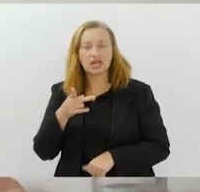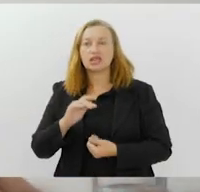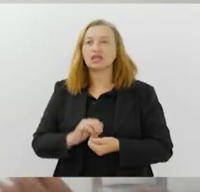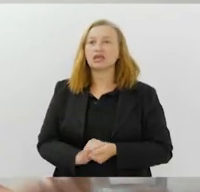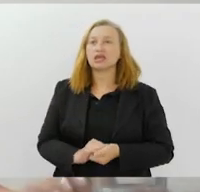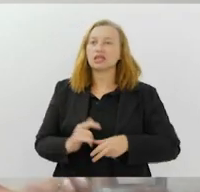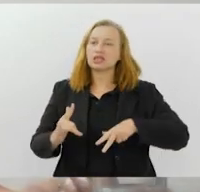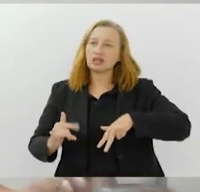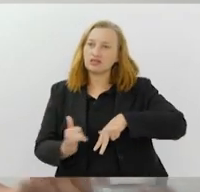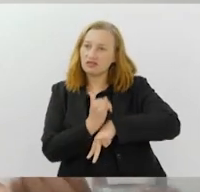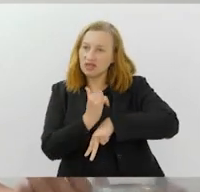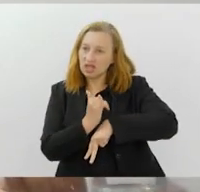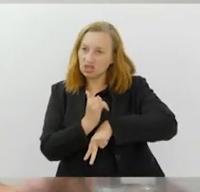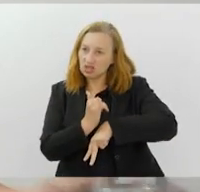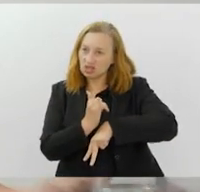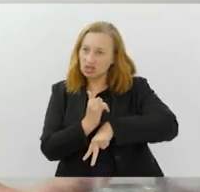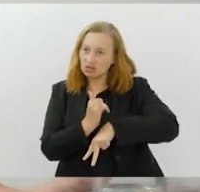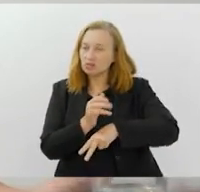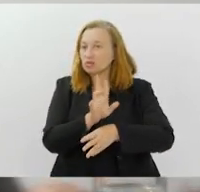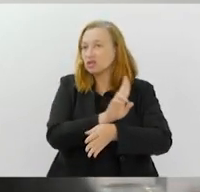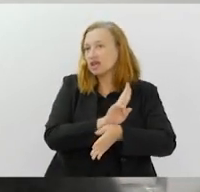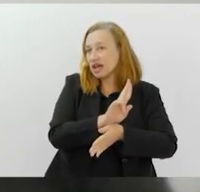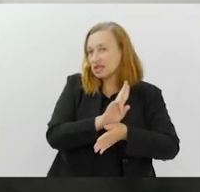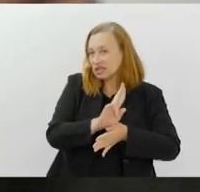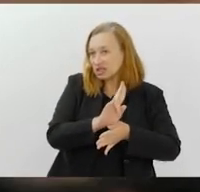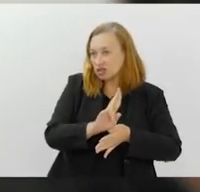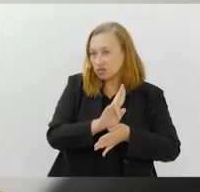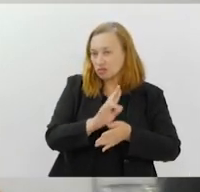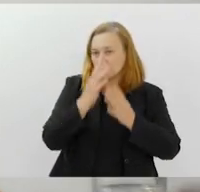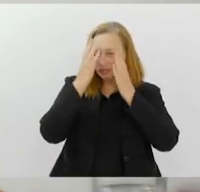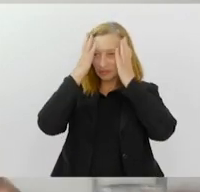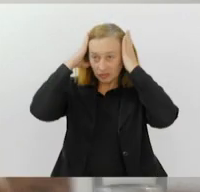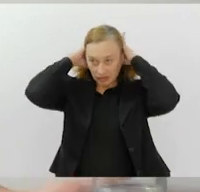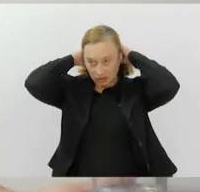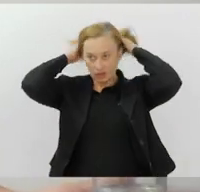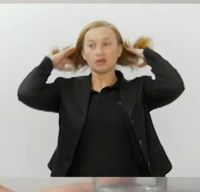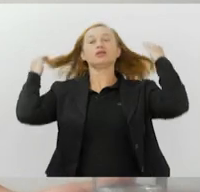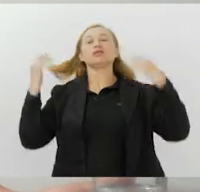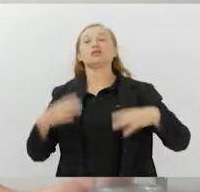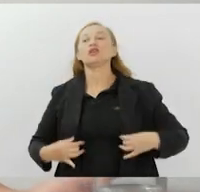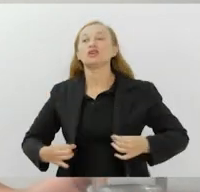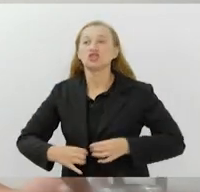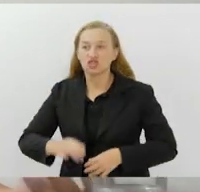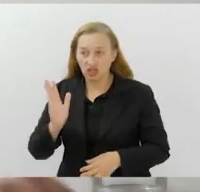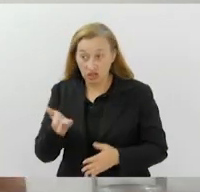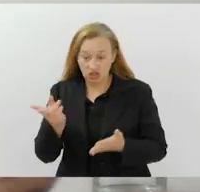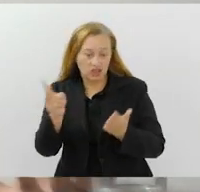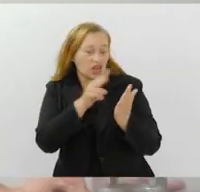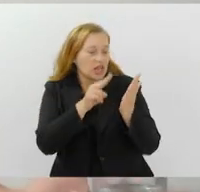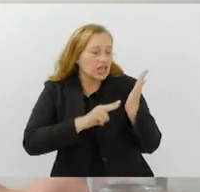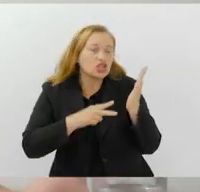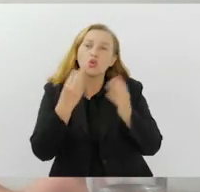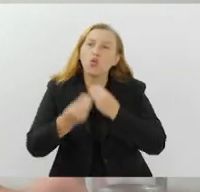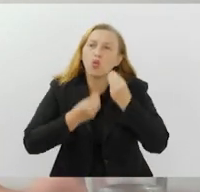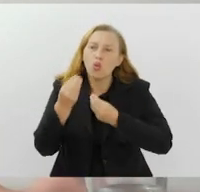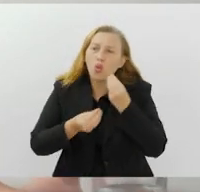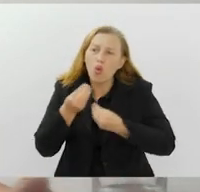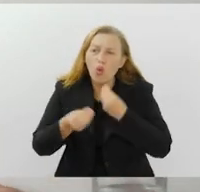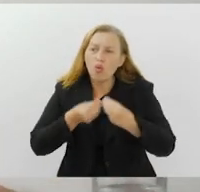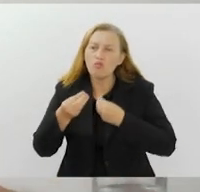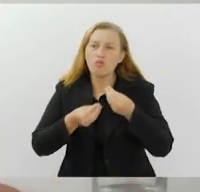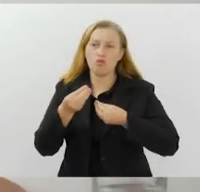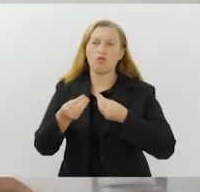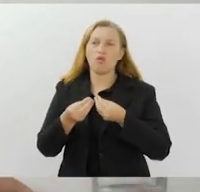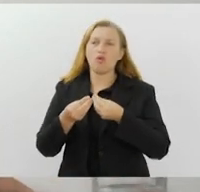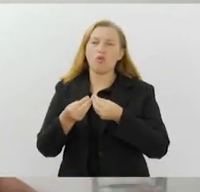eh de uma situação de racismo porque eu já tinha lido sobre como essa ferramenta